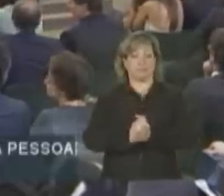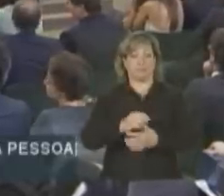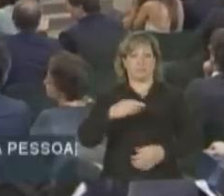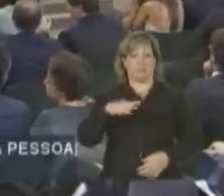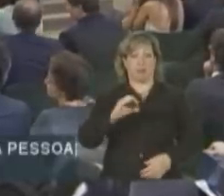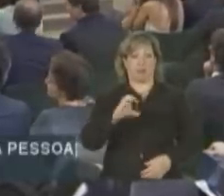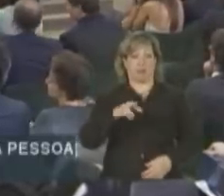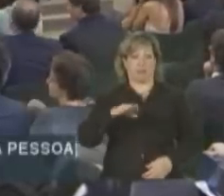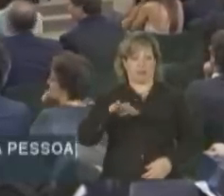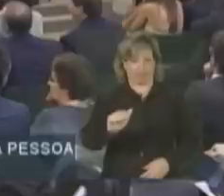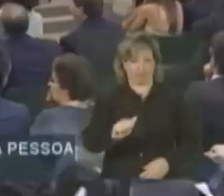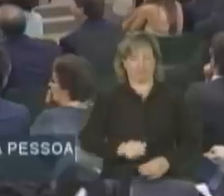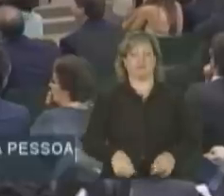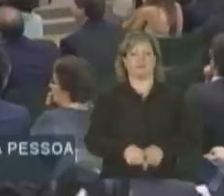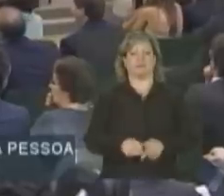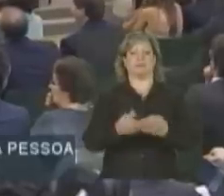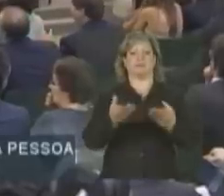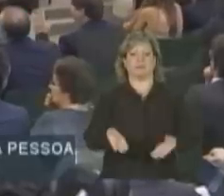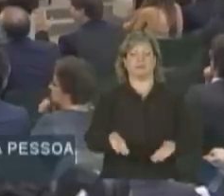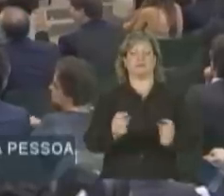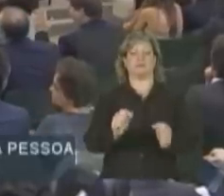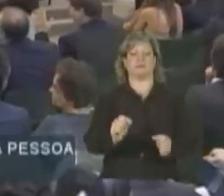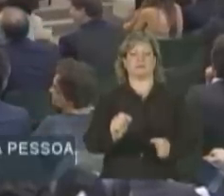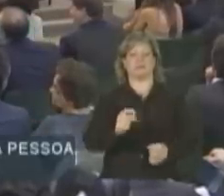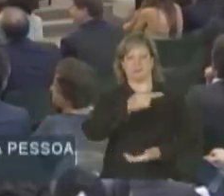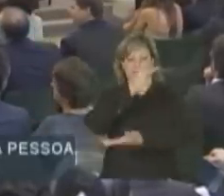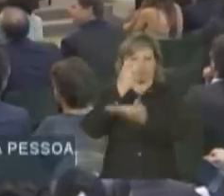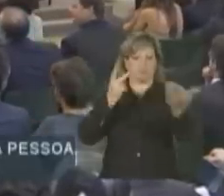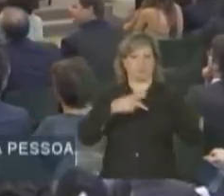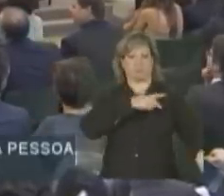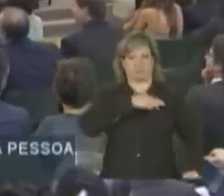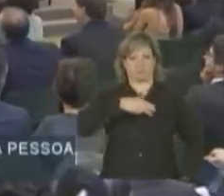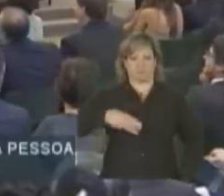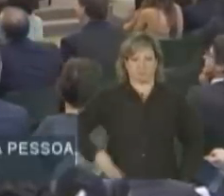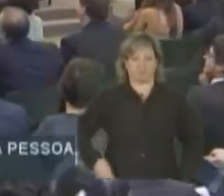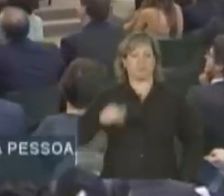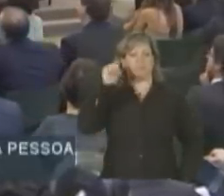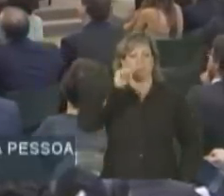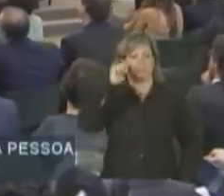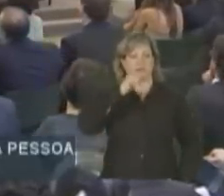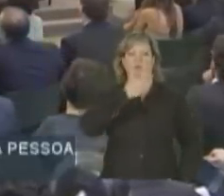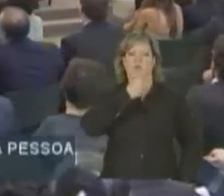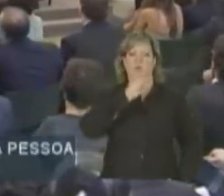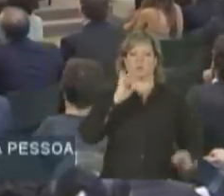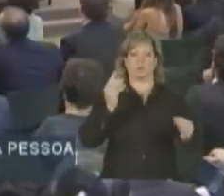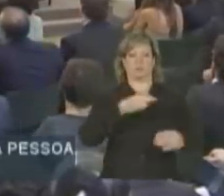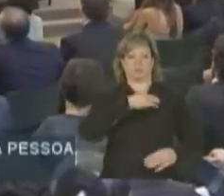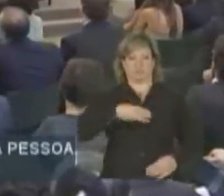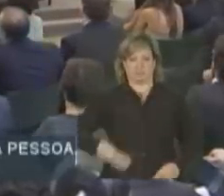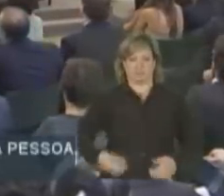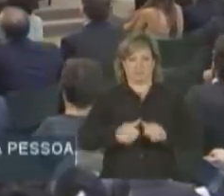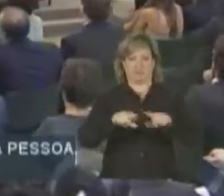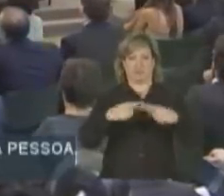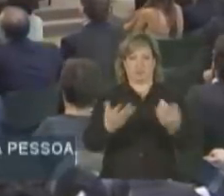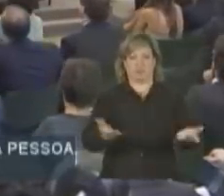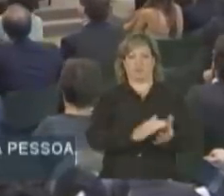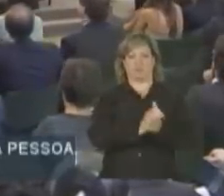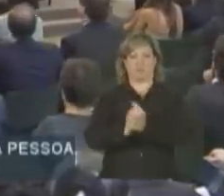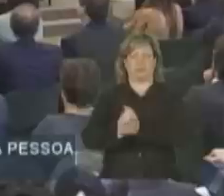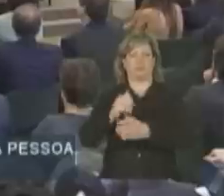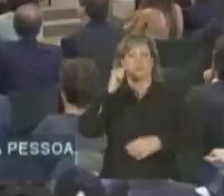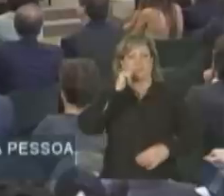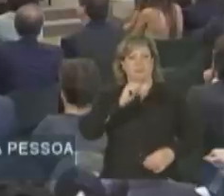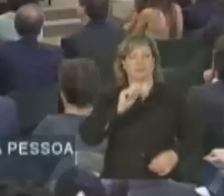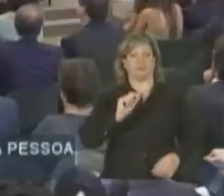Maia, Excelentíssimos senhores ministros, ministra Gleisi Hoffmann, da Casa Civil,